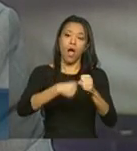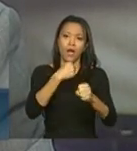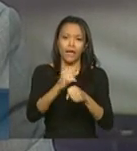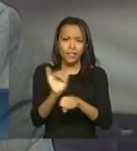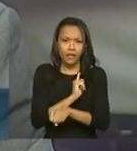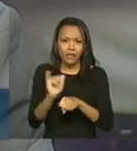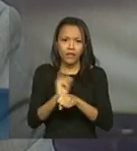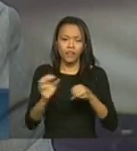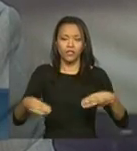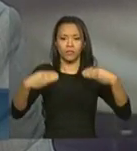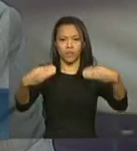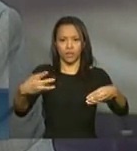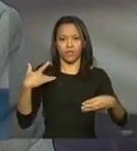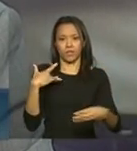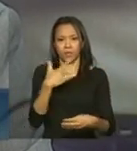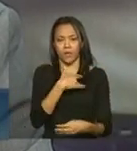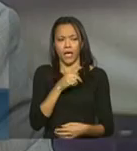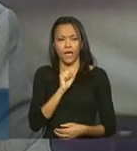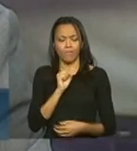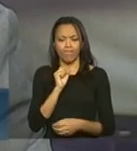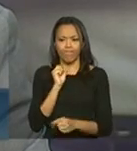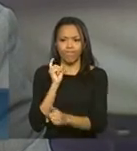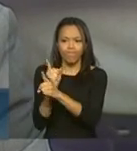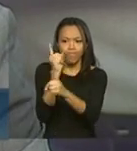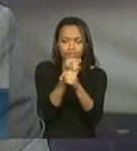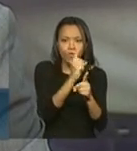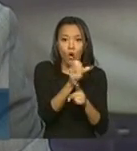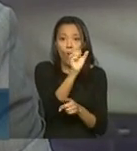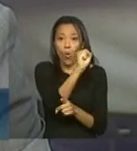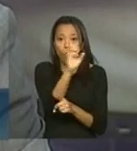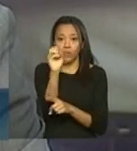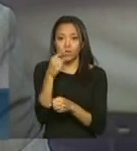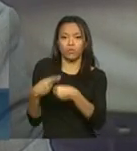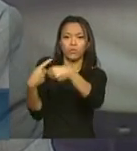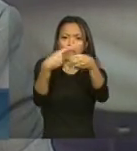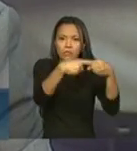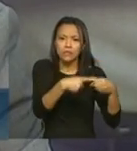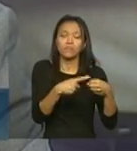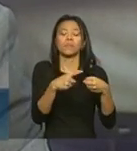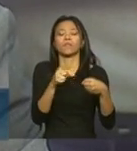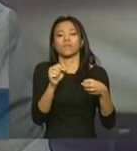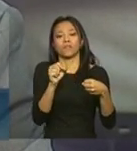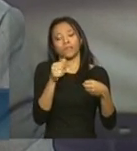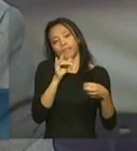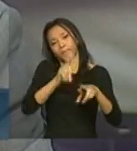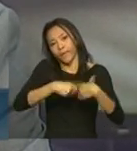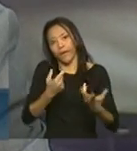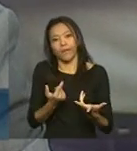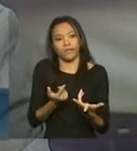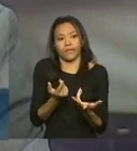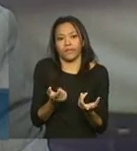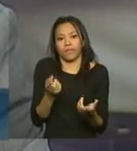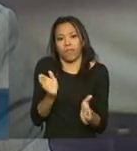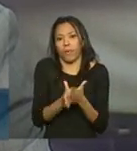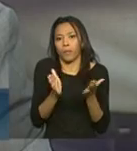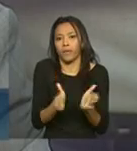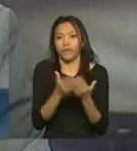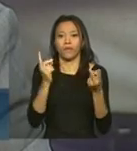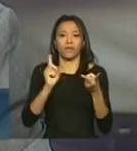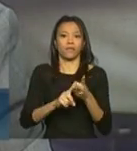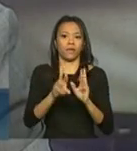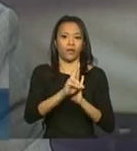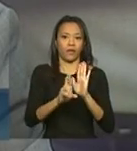Saúde foi identificar os 800 municípios brasileiros que, por presença de casos, por condições socioeconômicas, por critério